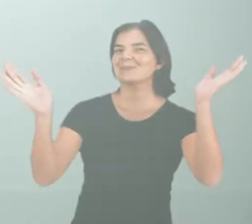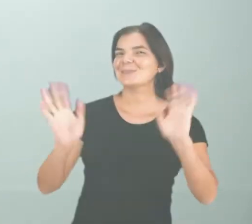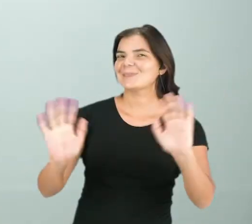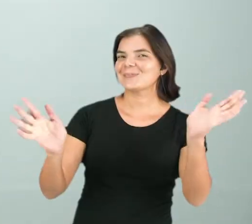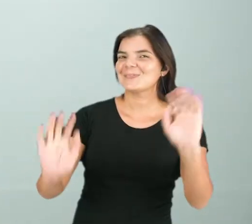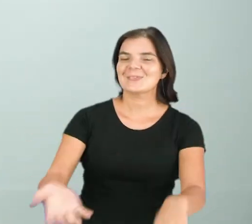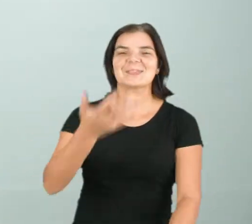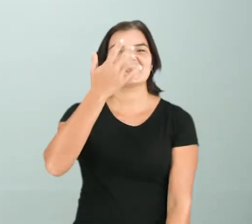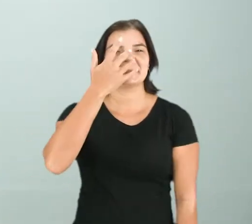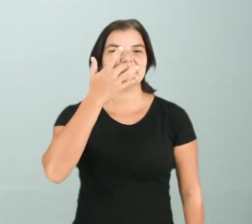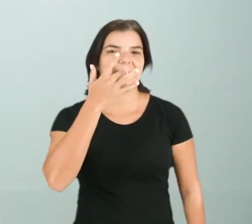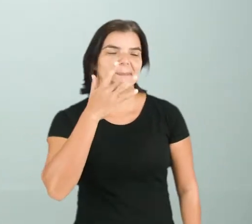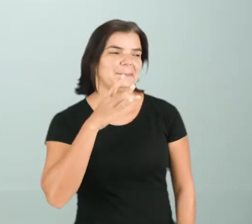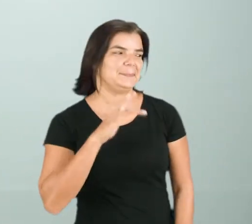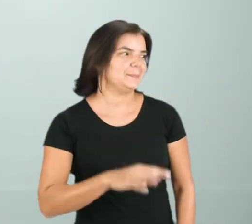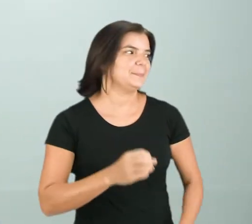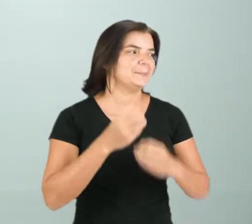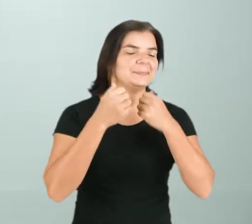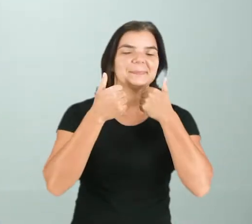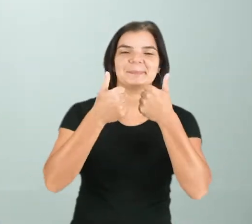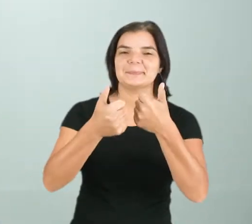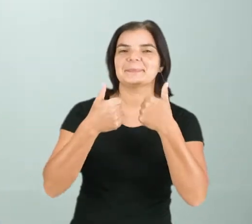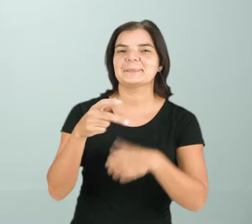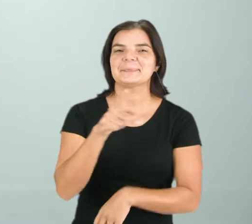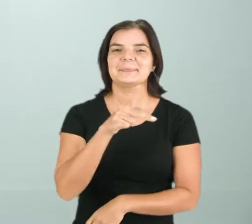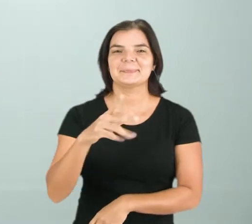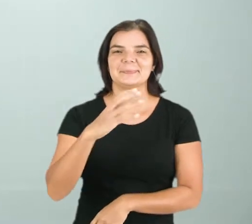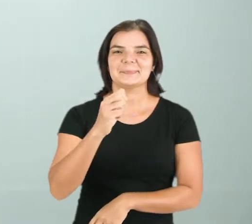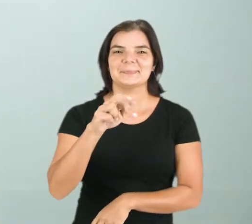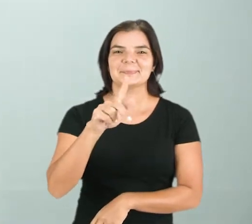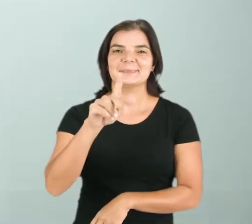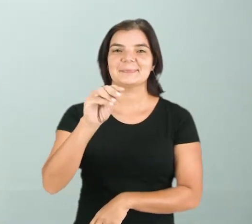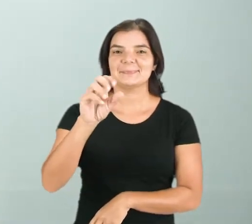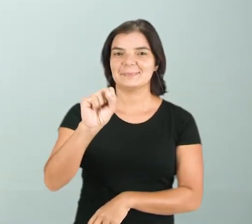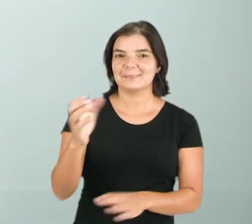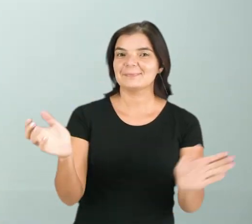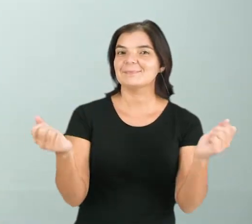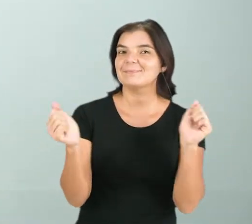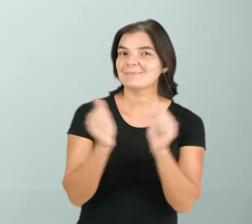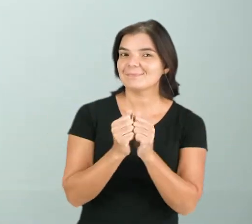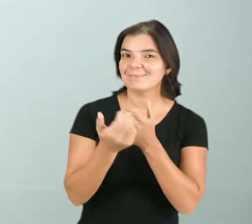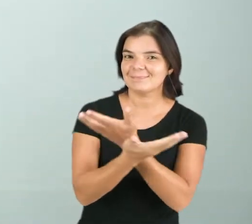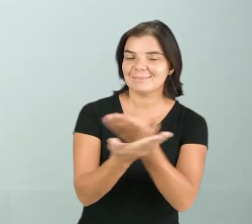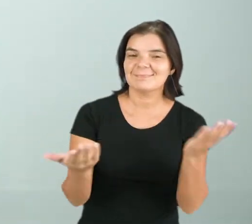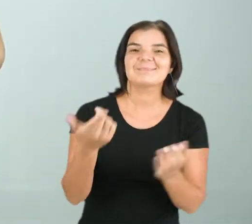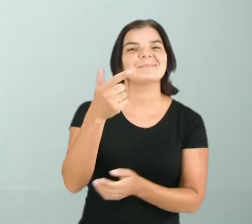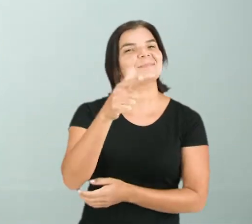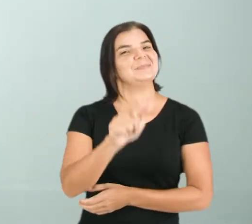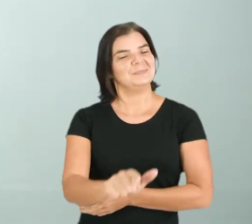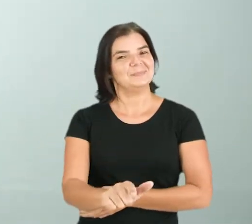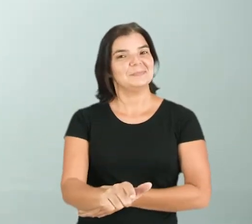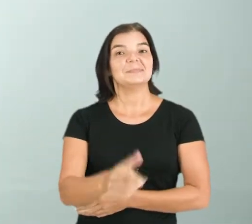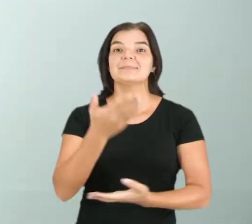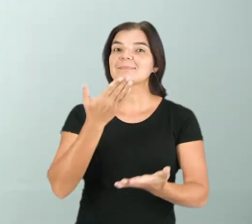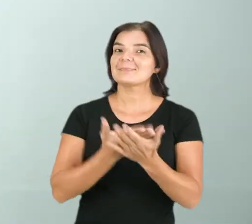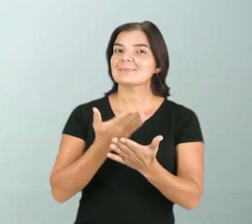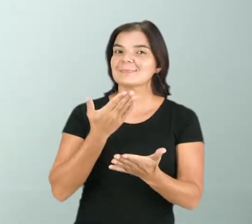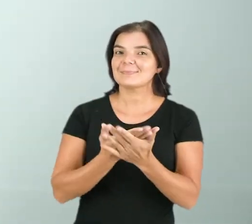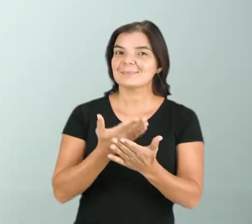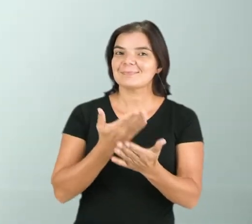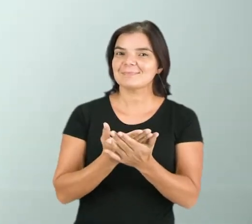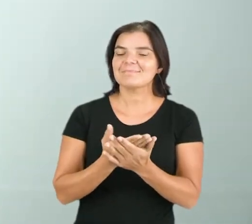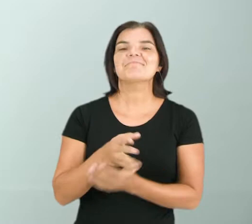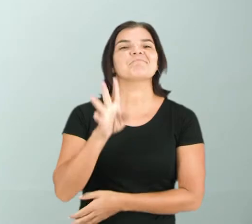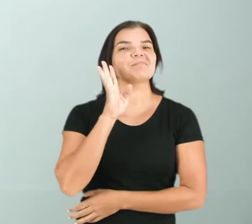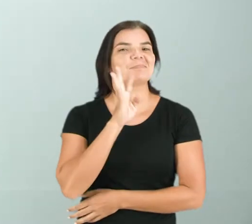Olá, crianças! Tudo bem? Eu sou o professor Carlos Lima e estou aqui com vocês novamente para mais uma aula